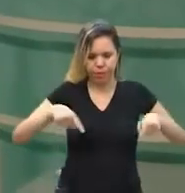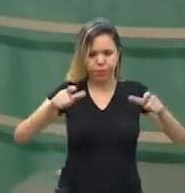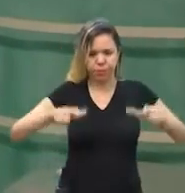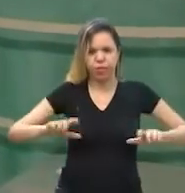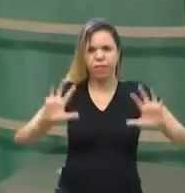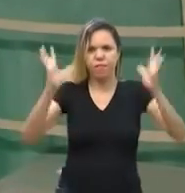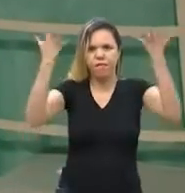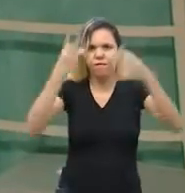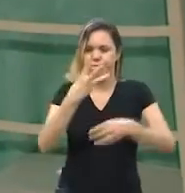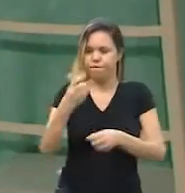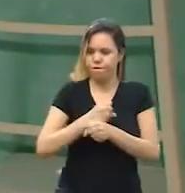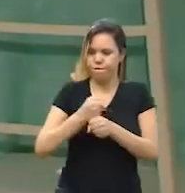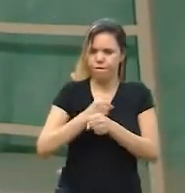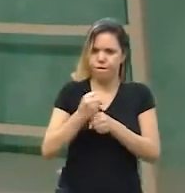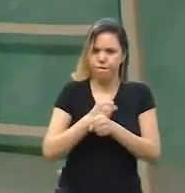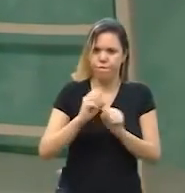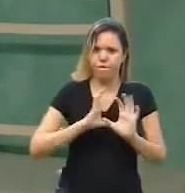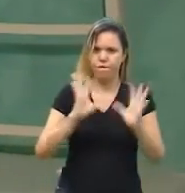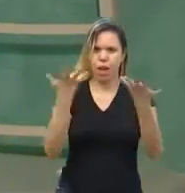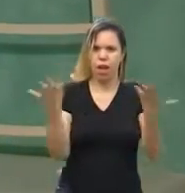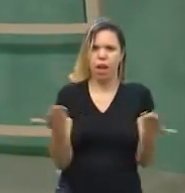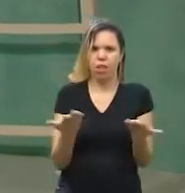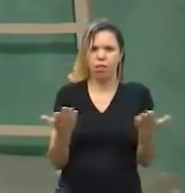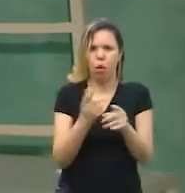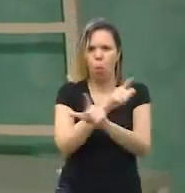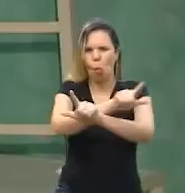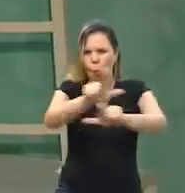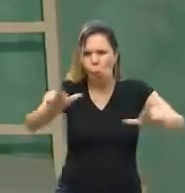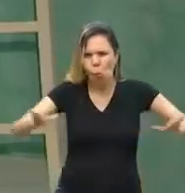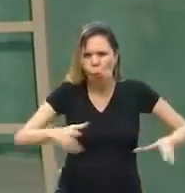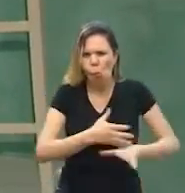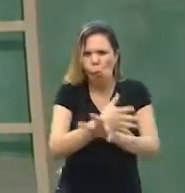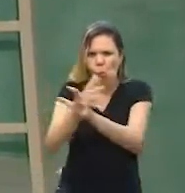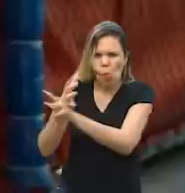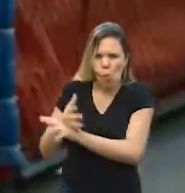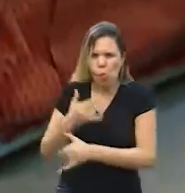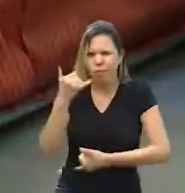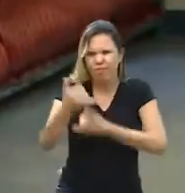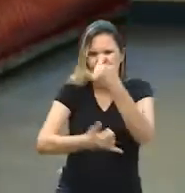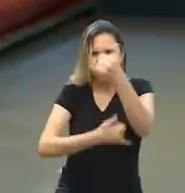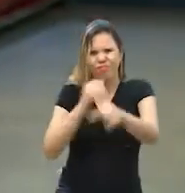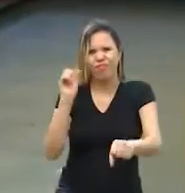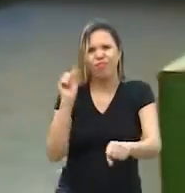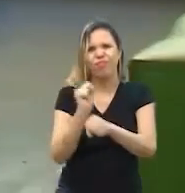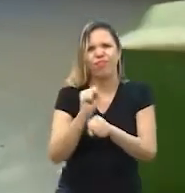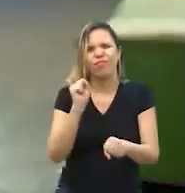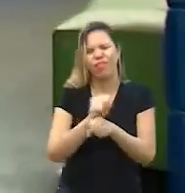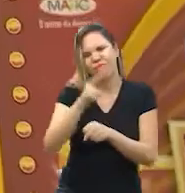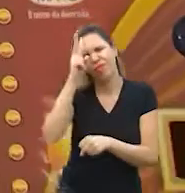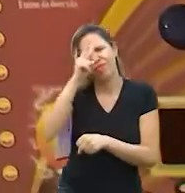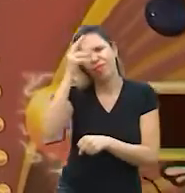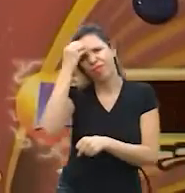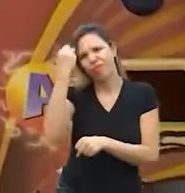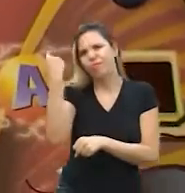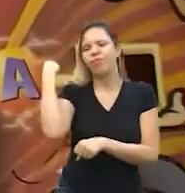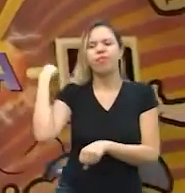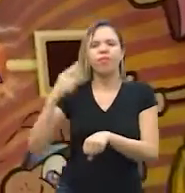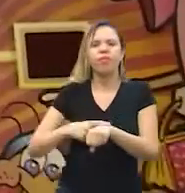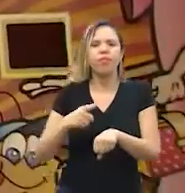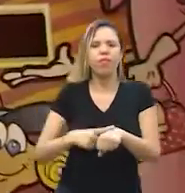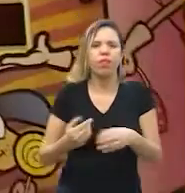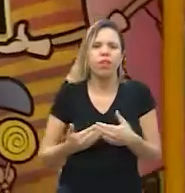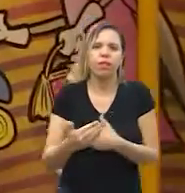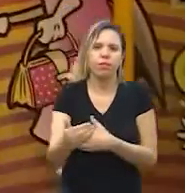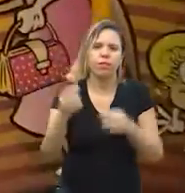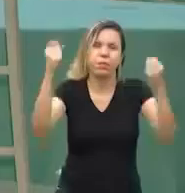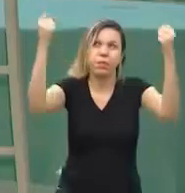O salão, que por mais de 30 anos abrigou festas, hoje está vazio. Os brinquedos parados só guardam as lembranças